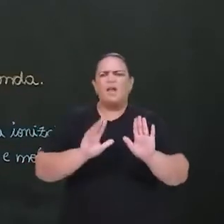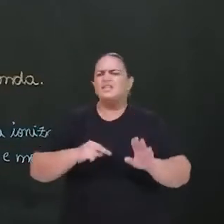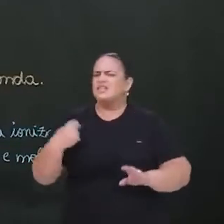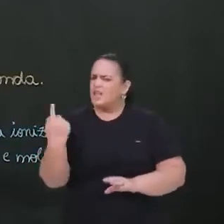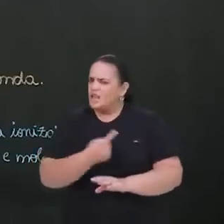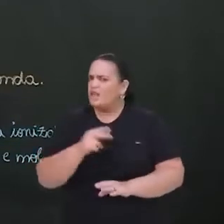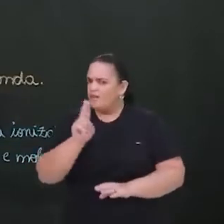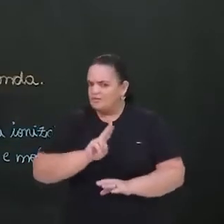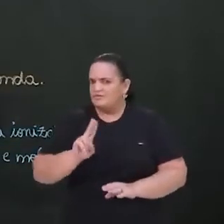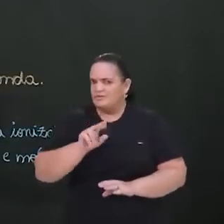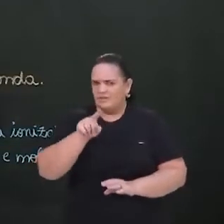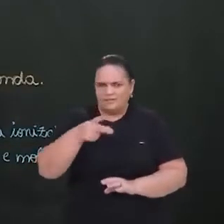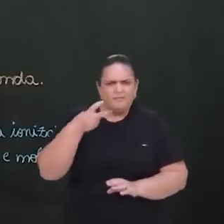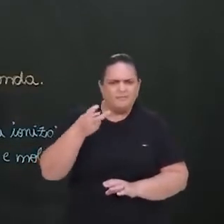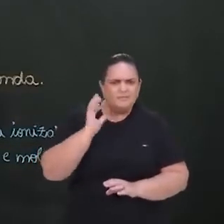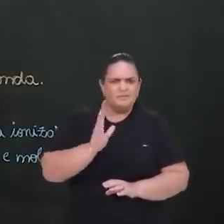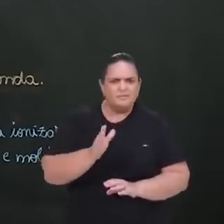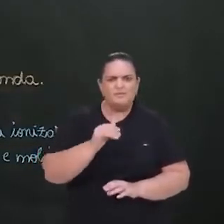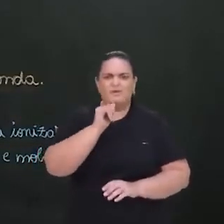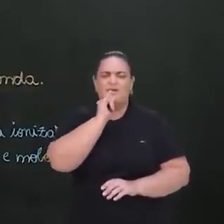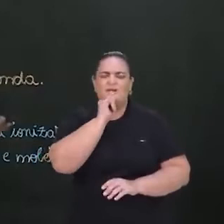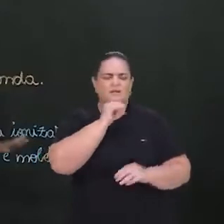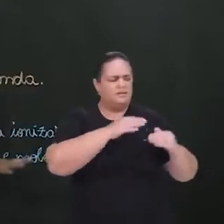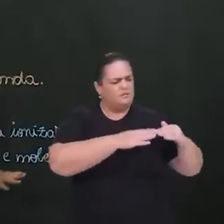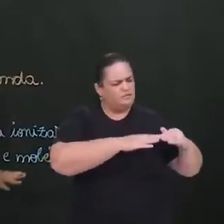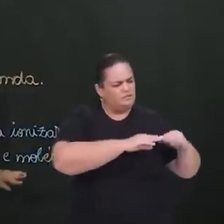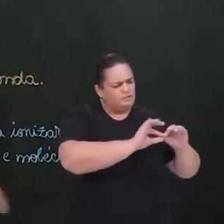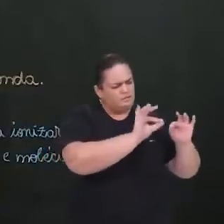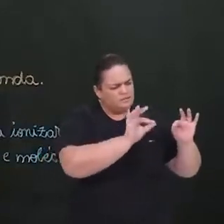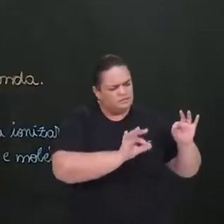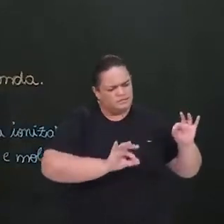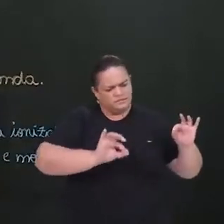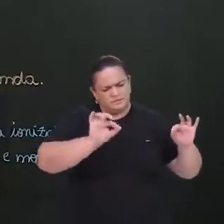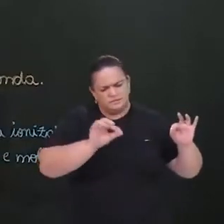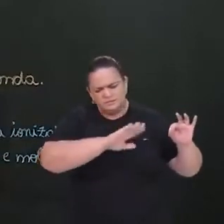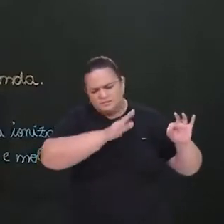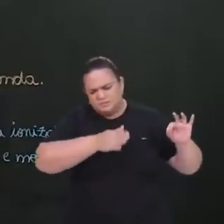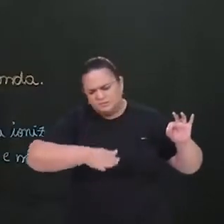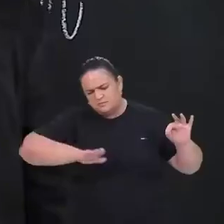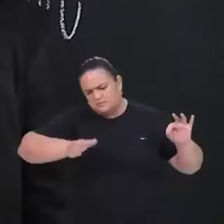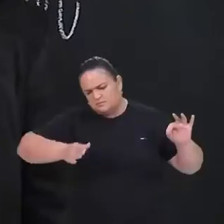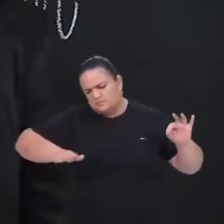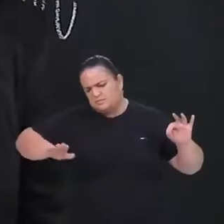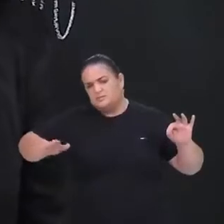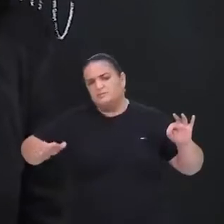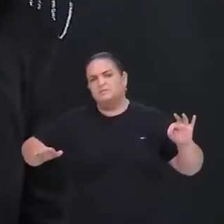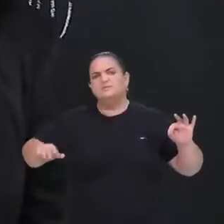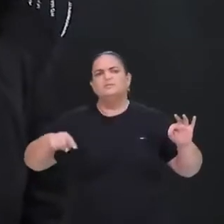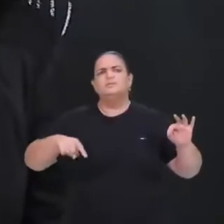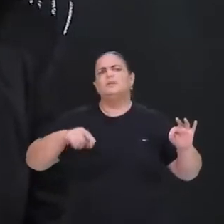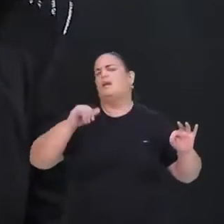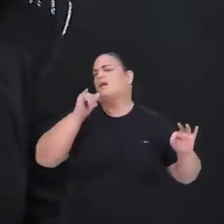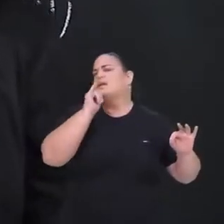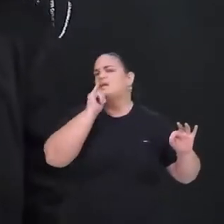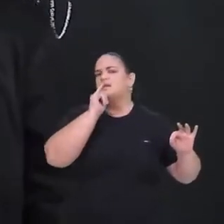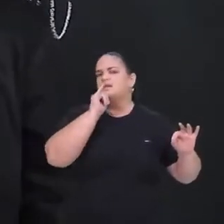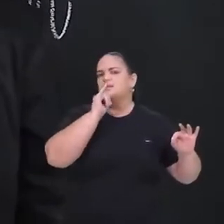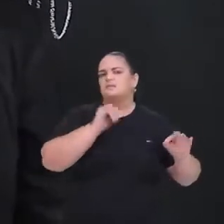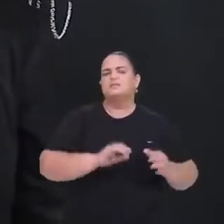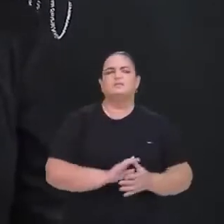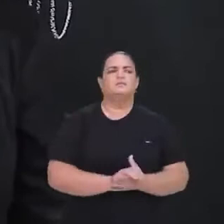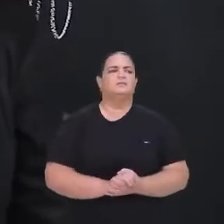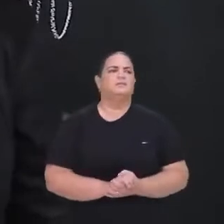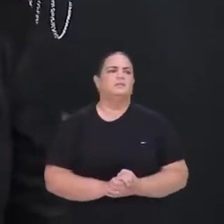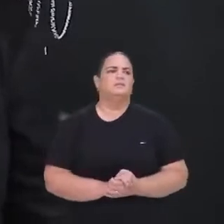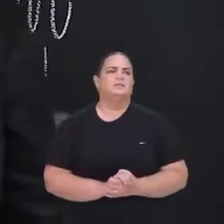gente faz dessas radiações? Ondas baixas. As ondas baixas, elas são usadas na comunicação